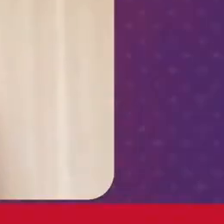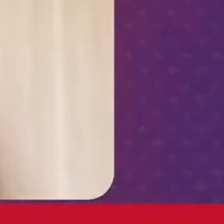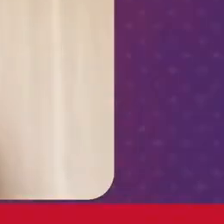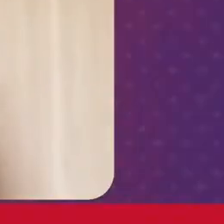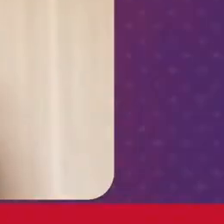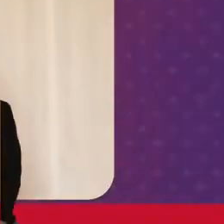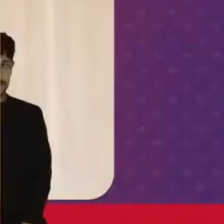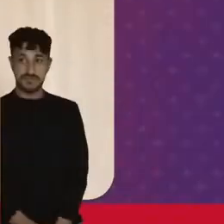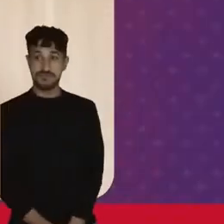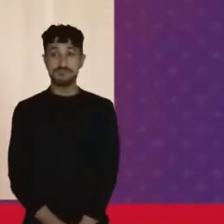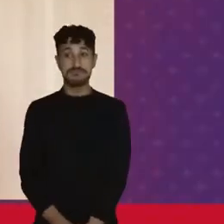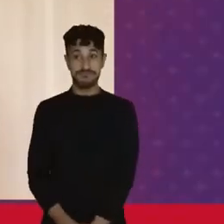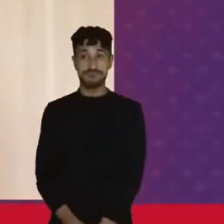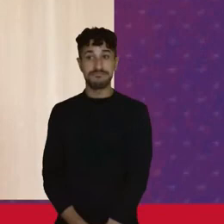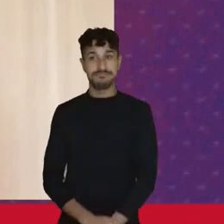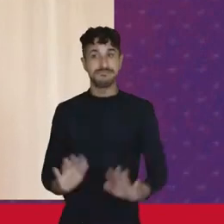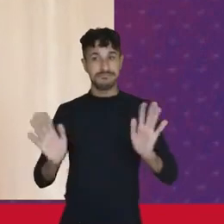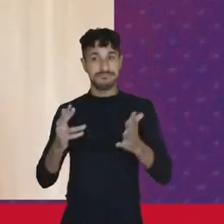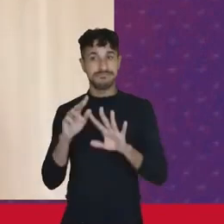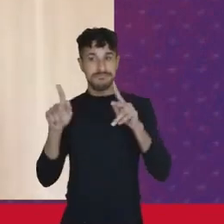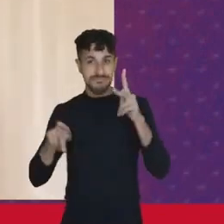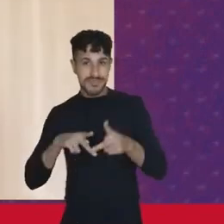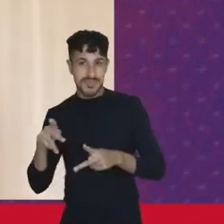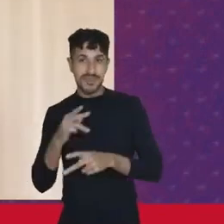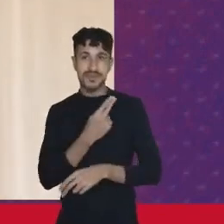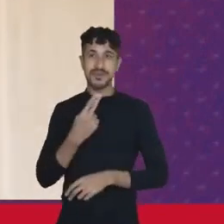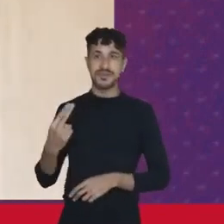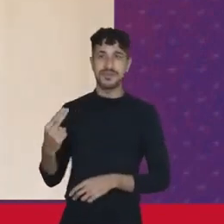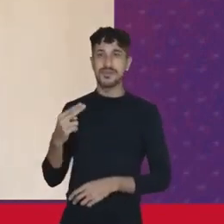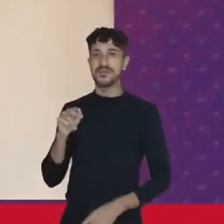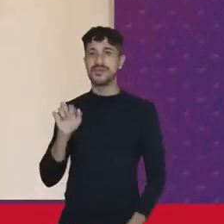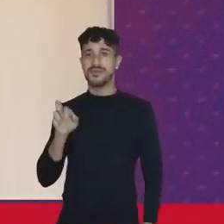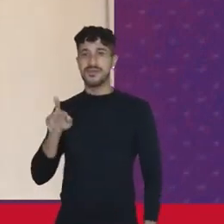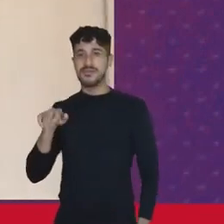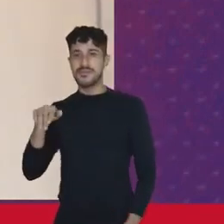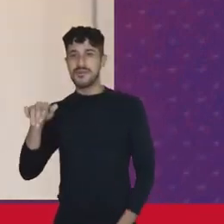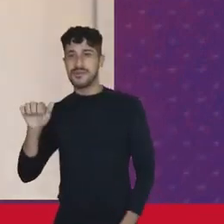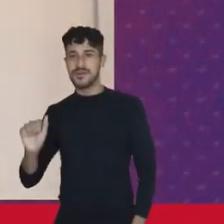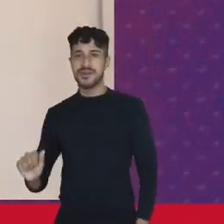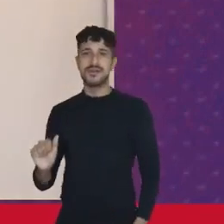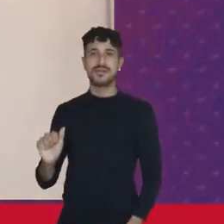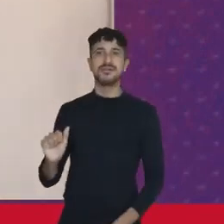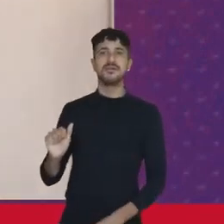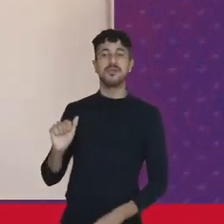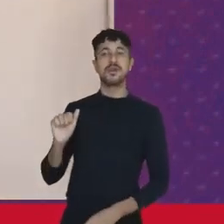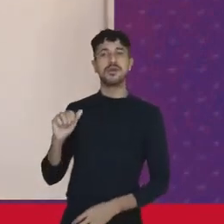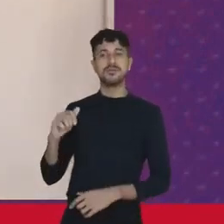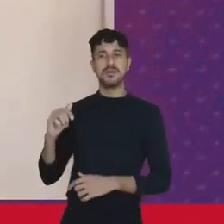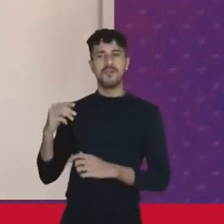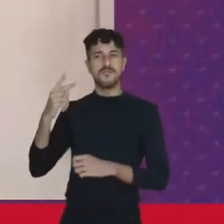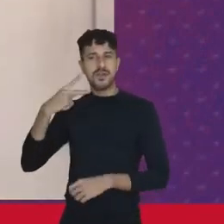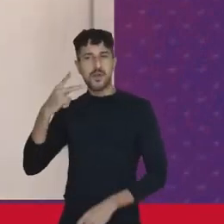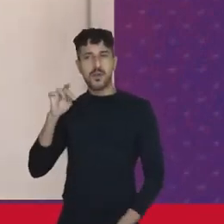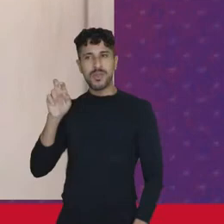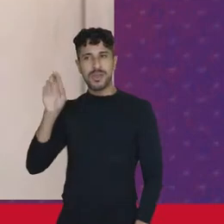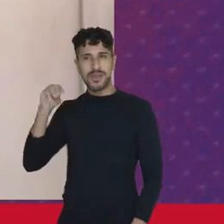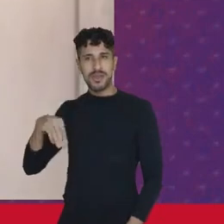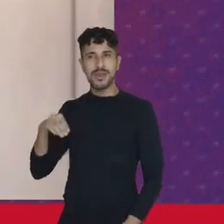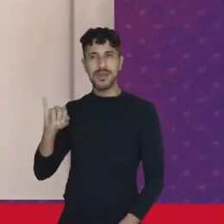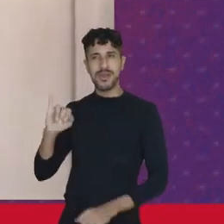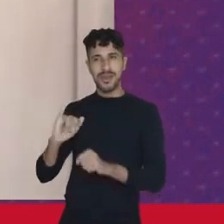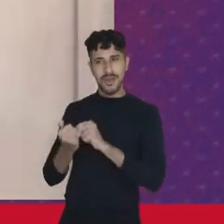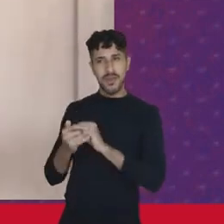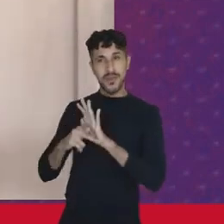Olá, meu povo. Meu nome é Moara Saboia, eu estou vereadora na cidade de Contagem, Minas Gerais. E aqui eu também sou líder do